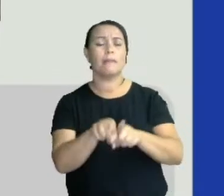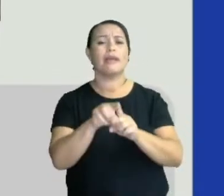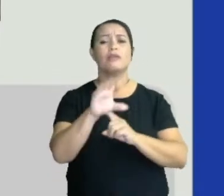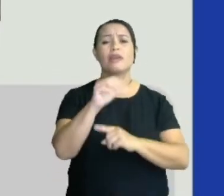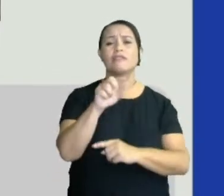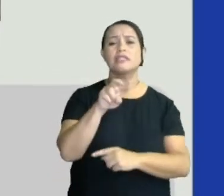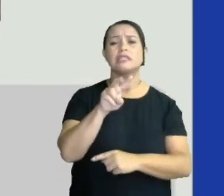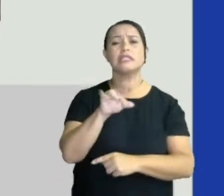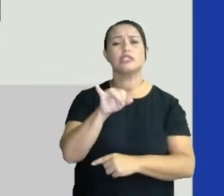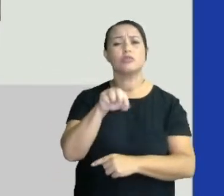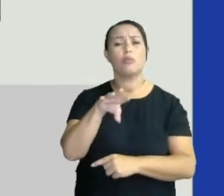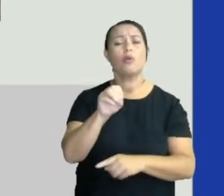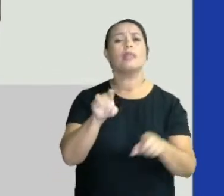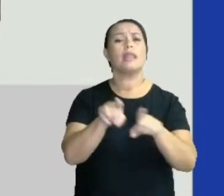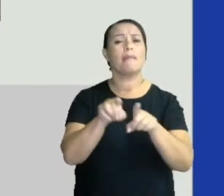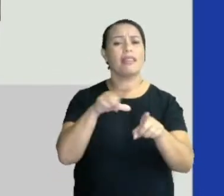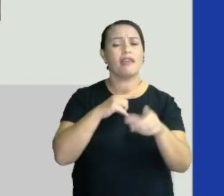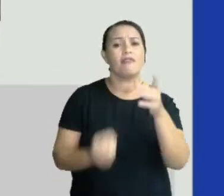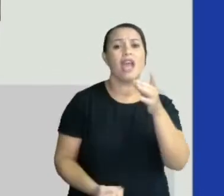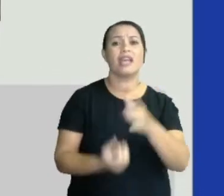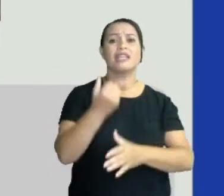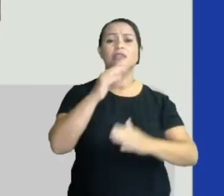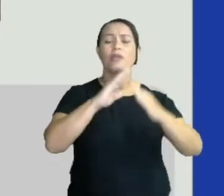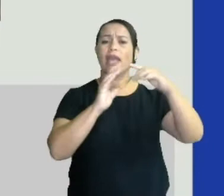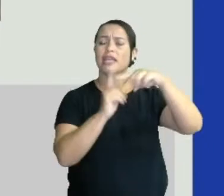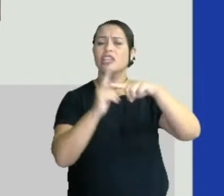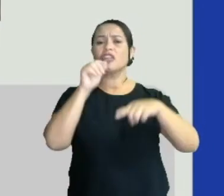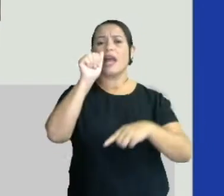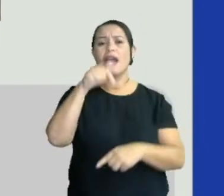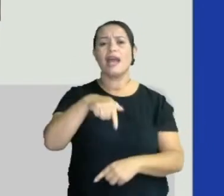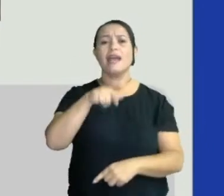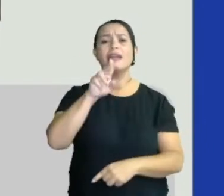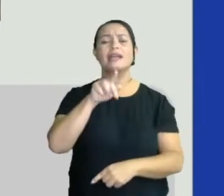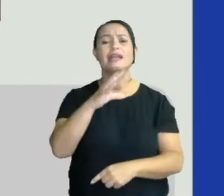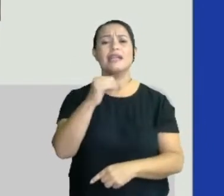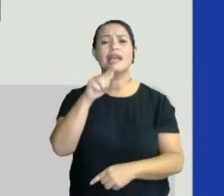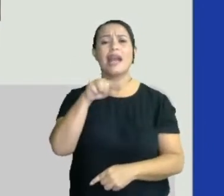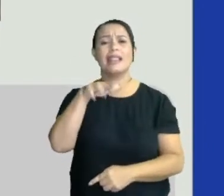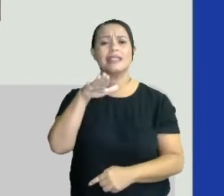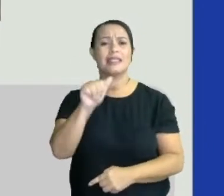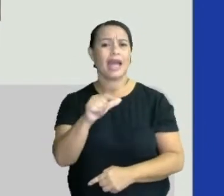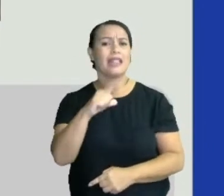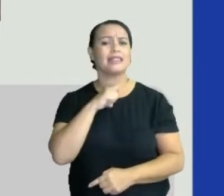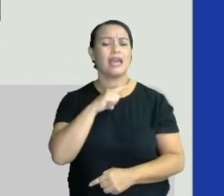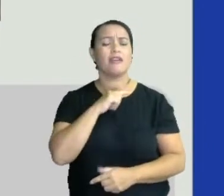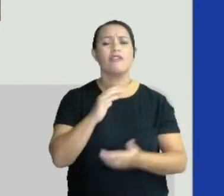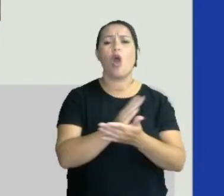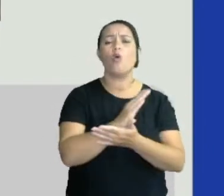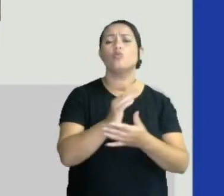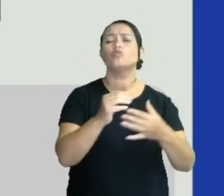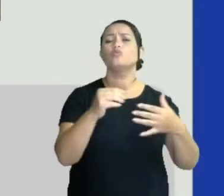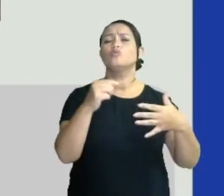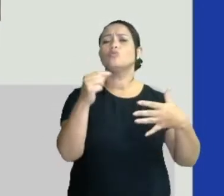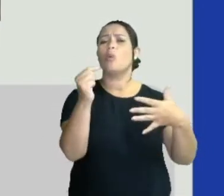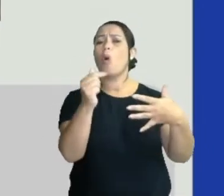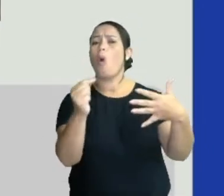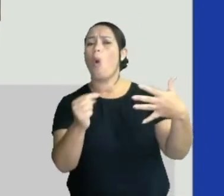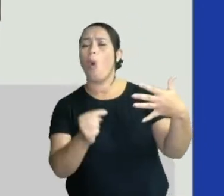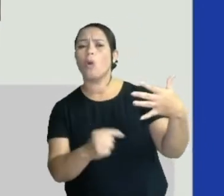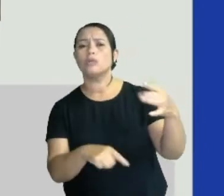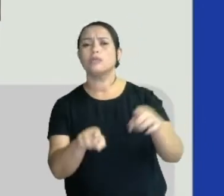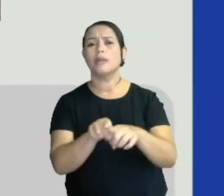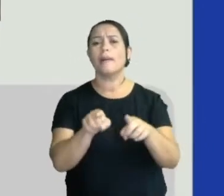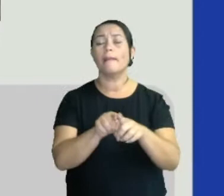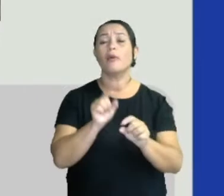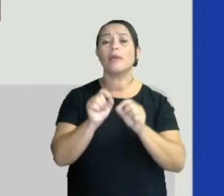criação da Igreja Anglicana, foram pontos traçados que nos ajudam como elementos